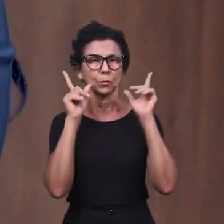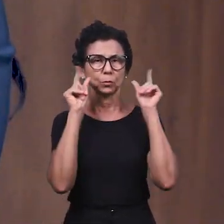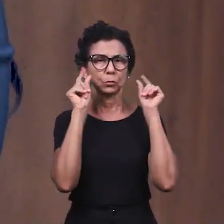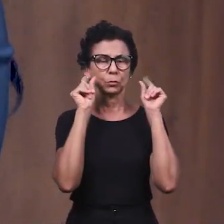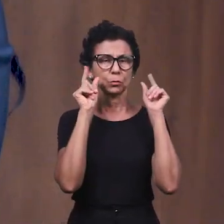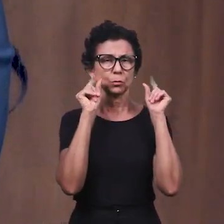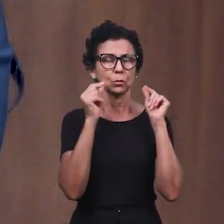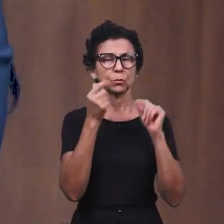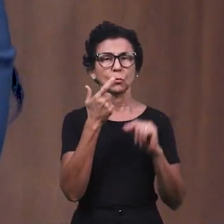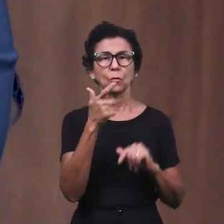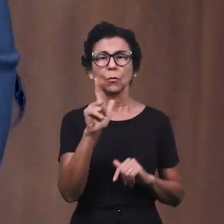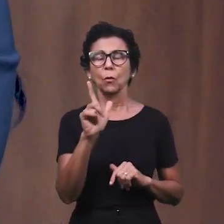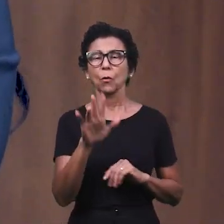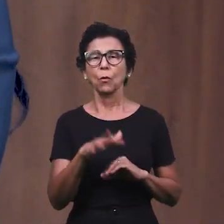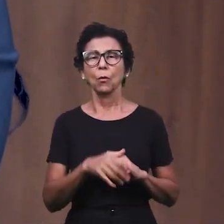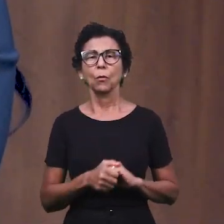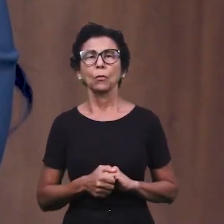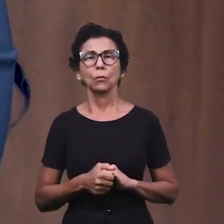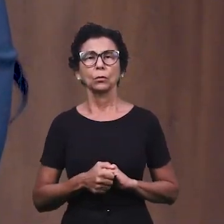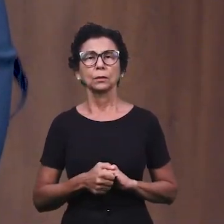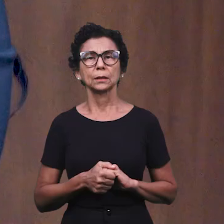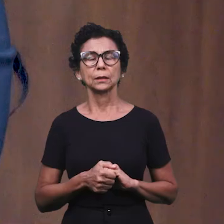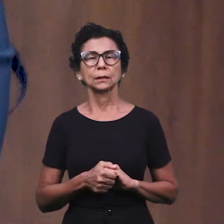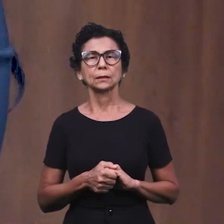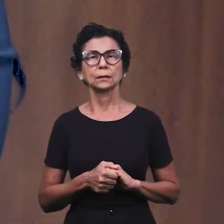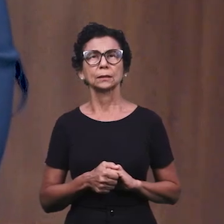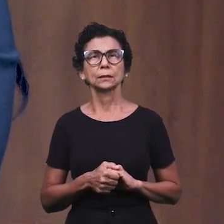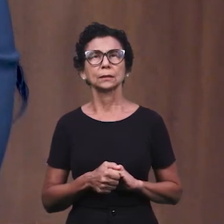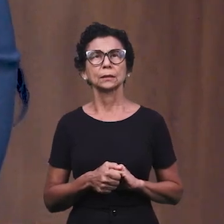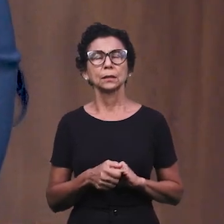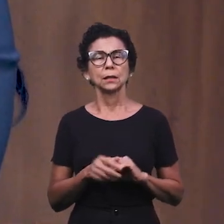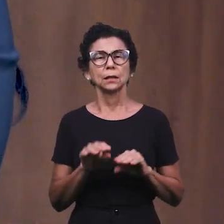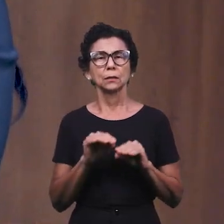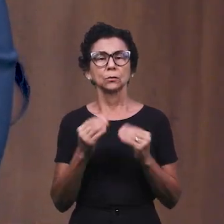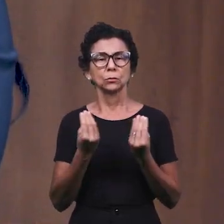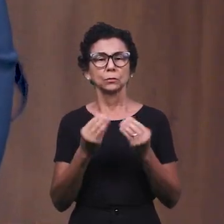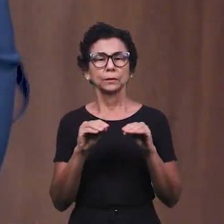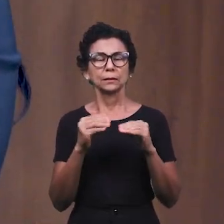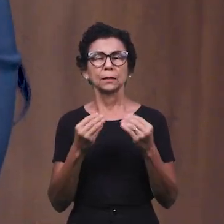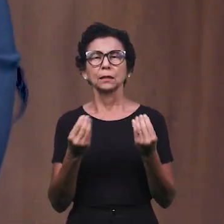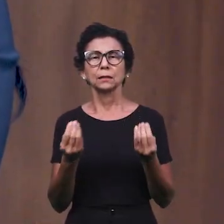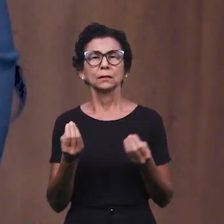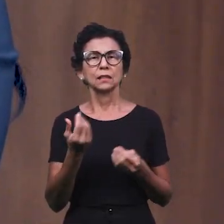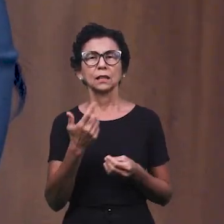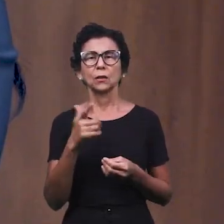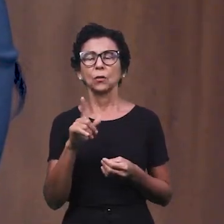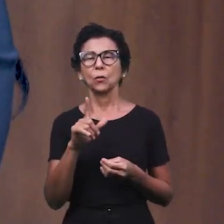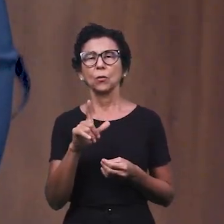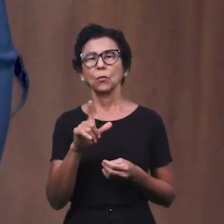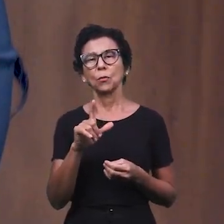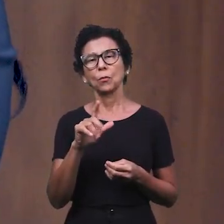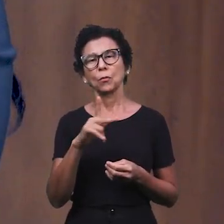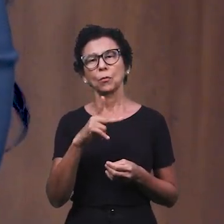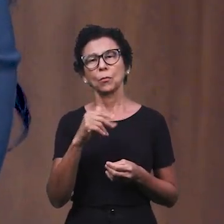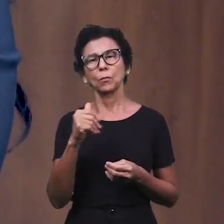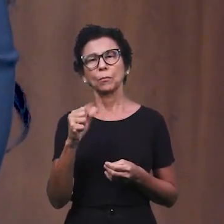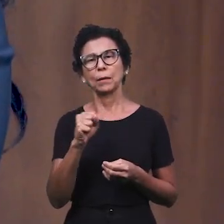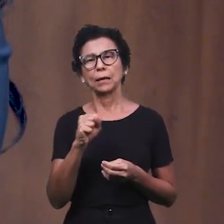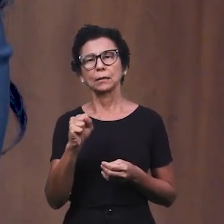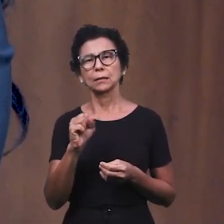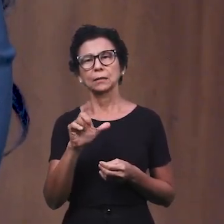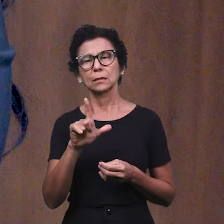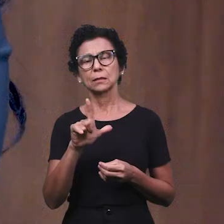outras substâncias? A gente vê liberado também, assim, para compra, às vezes a passiflora ou outras medicações